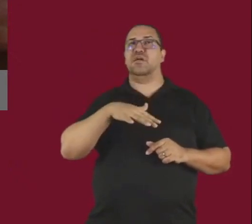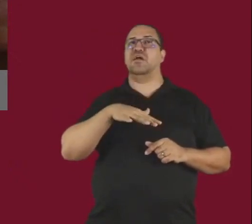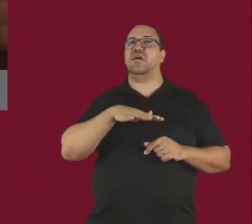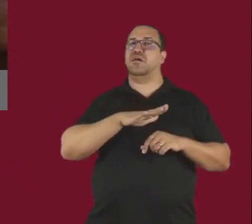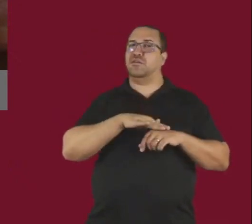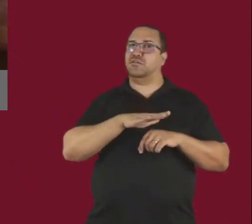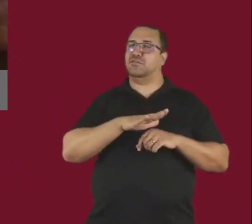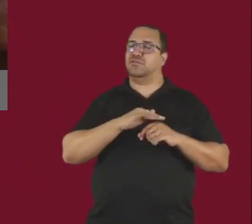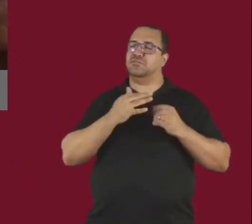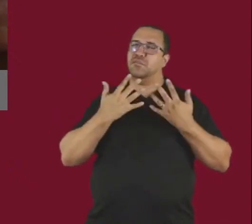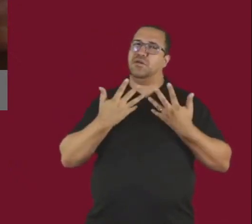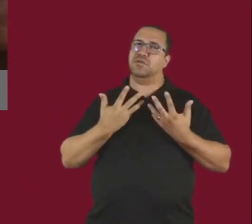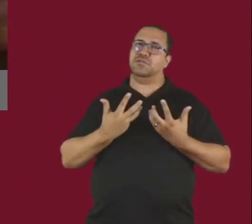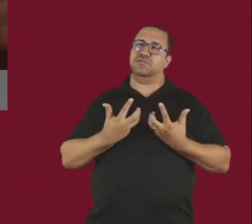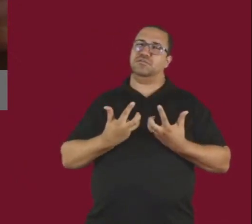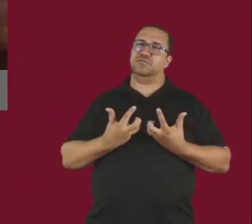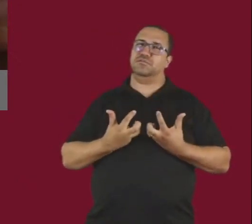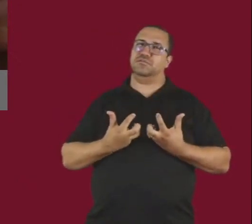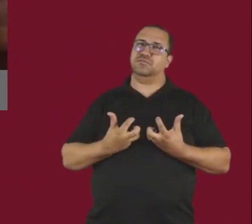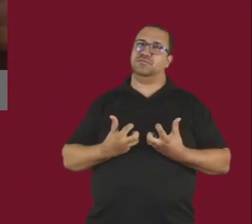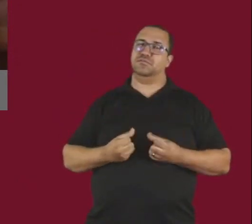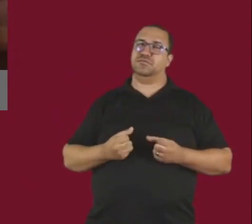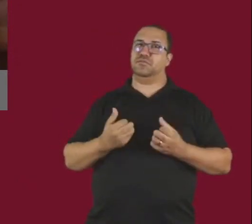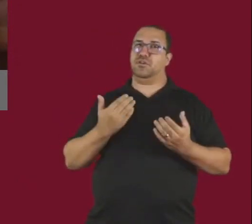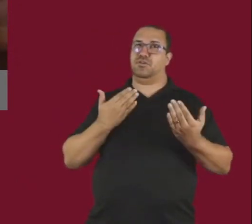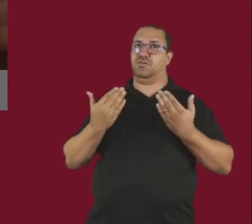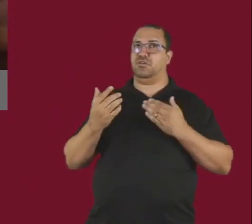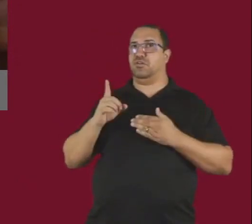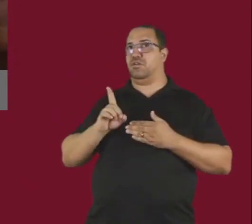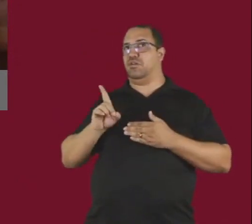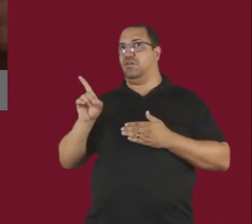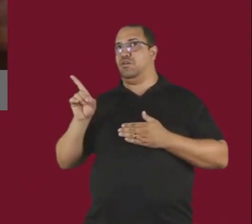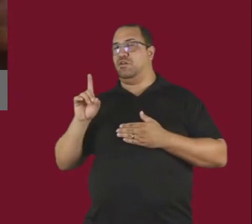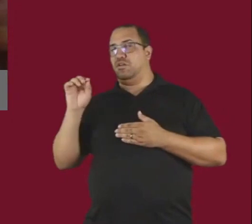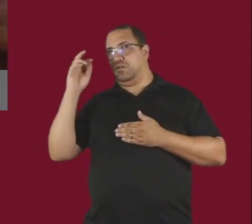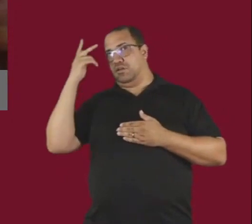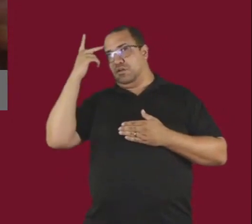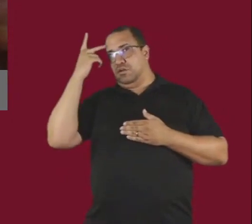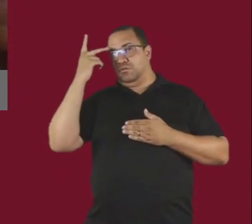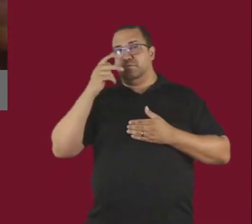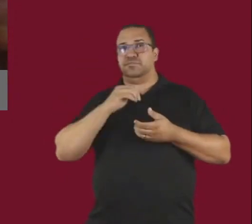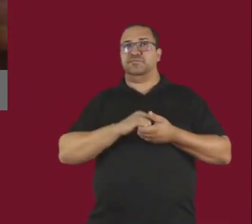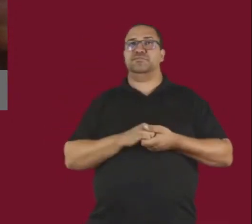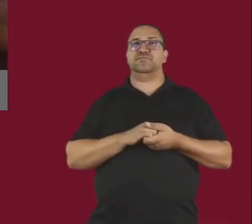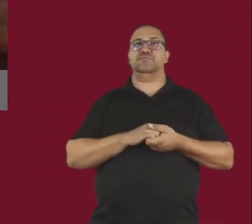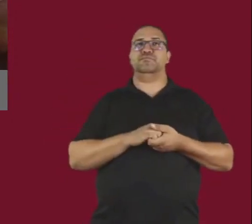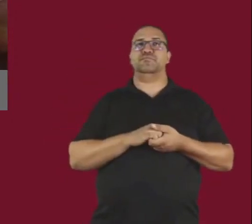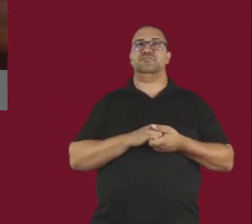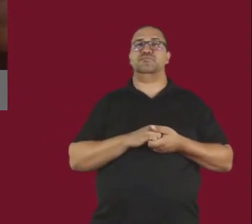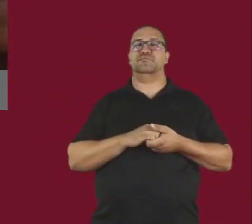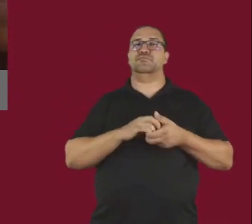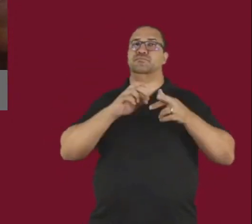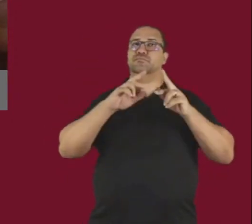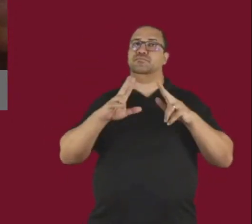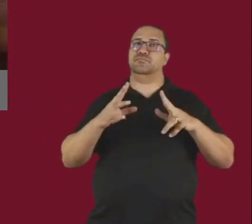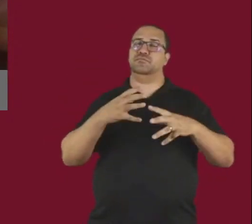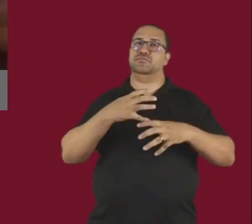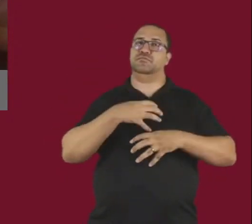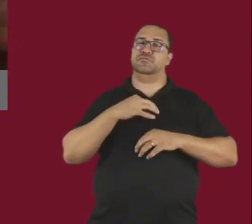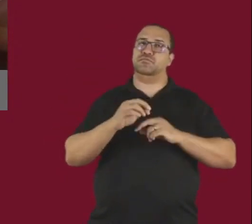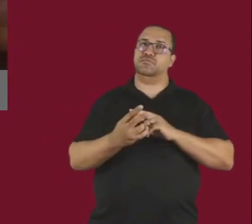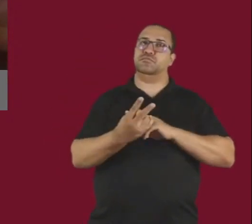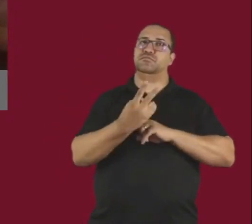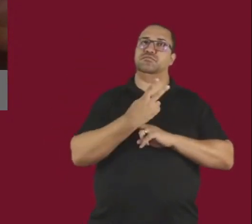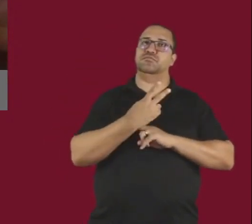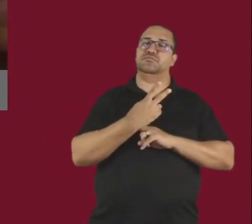mais leve do que eu me sentia lá, porque eu aprendi outras formas de resistência. E a